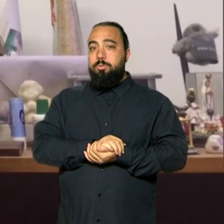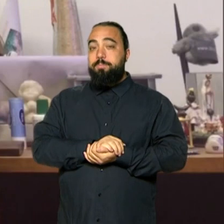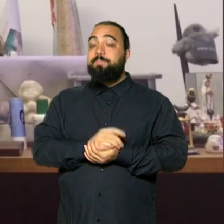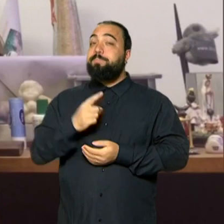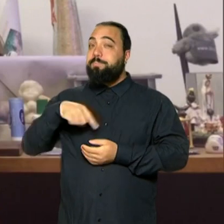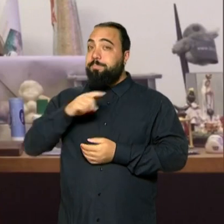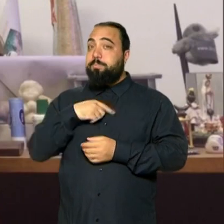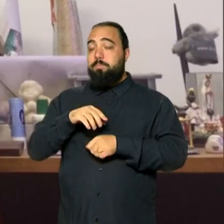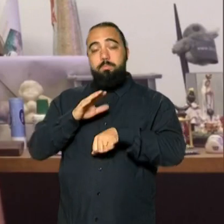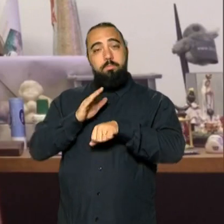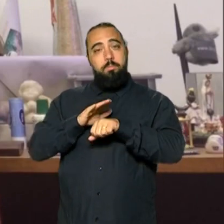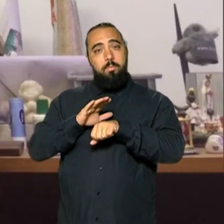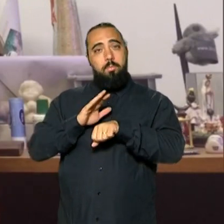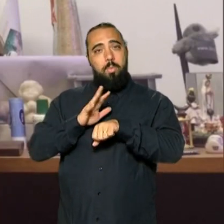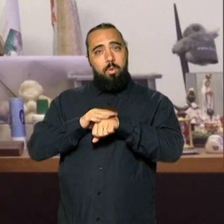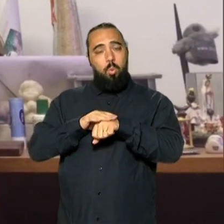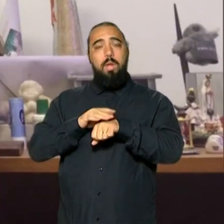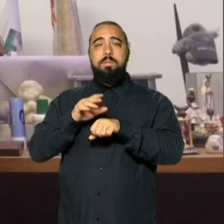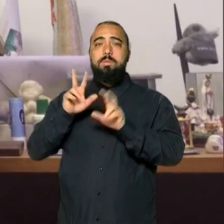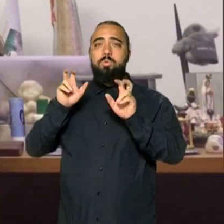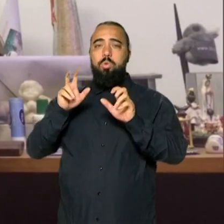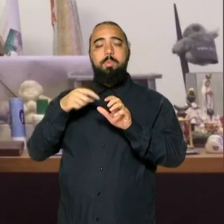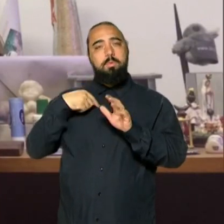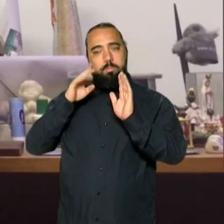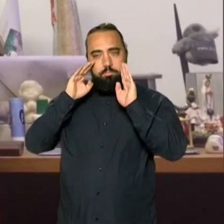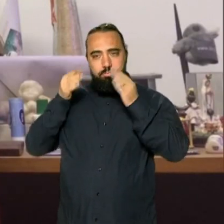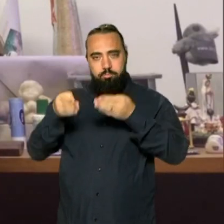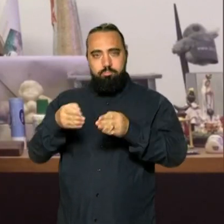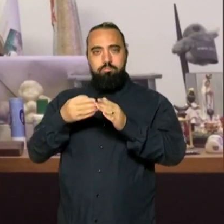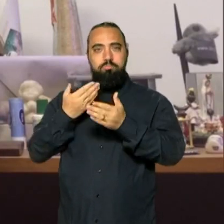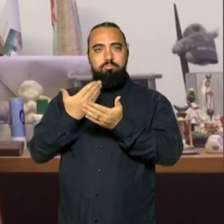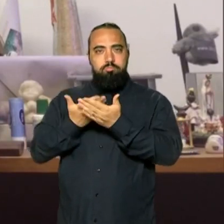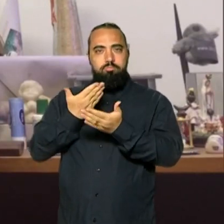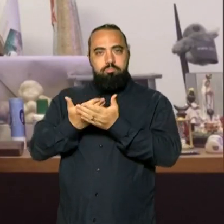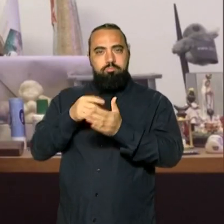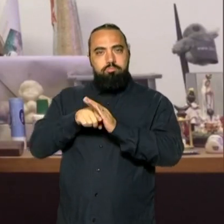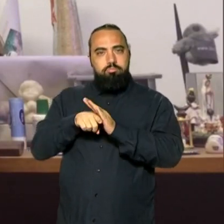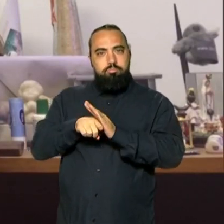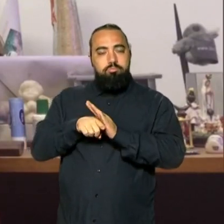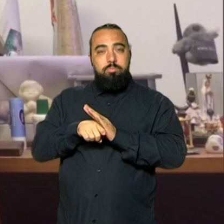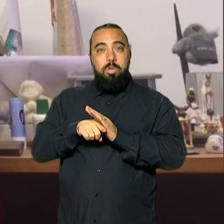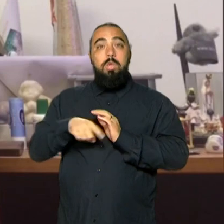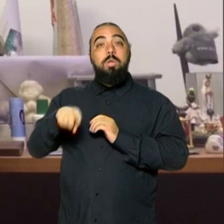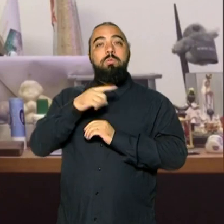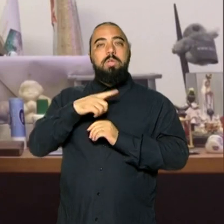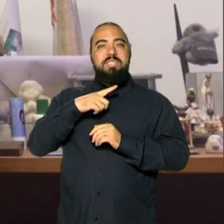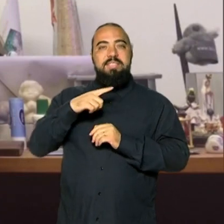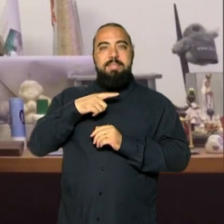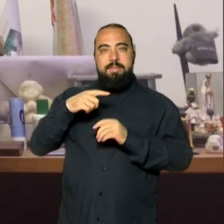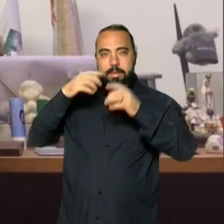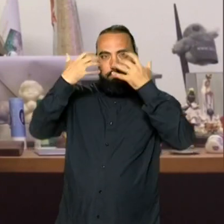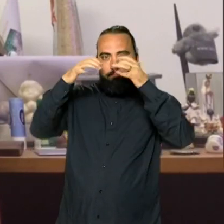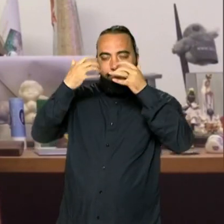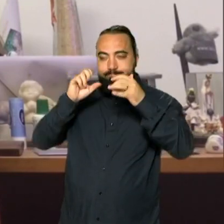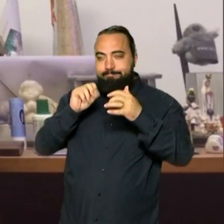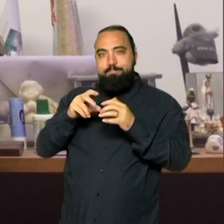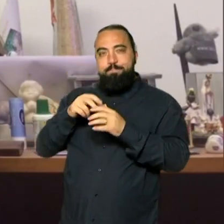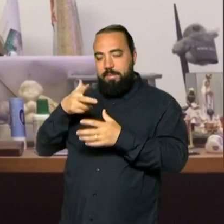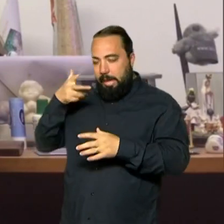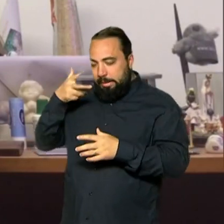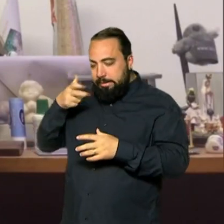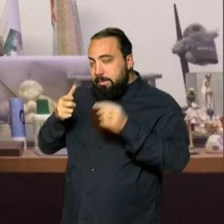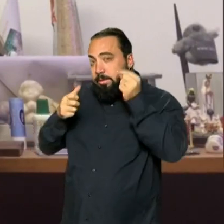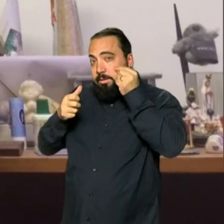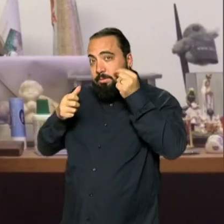Parkinson em camundongos. Para isso, nós então injetamos uma neurotoxina no cérebro desses animais apenas